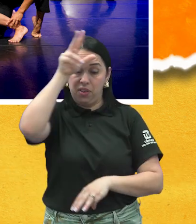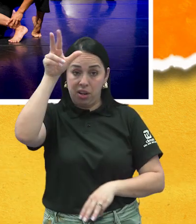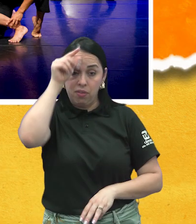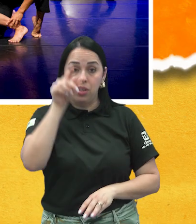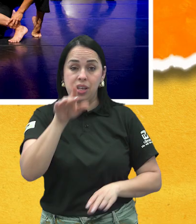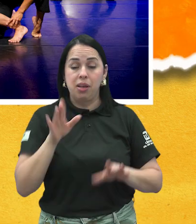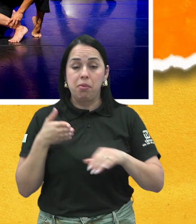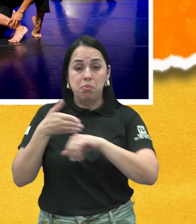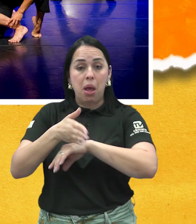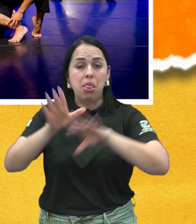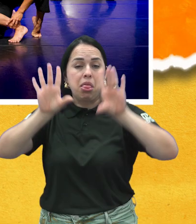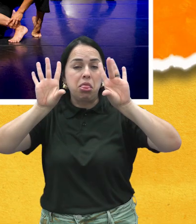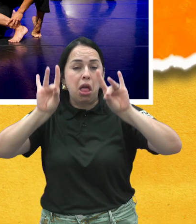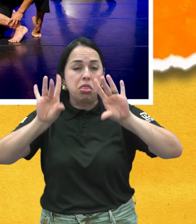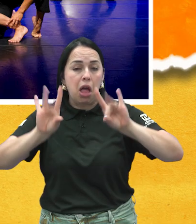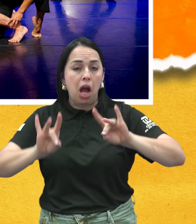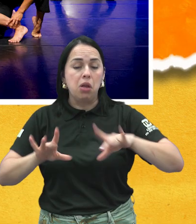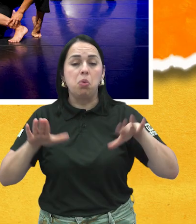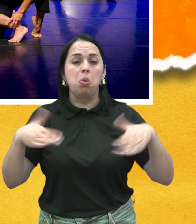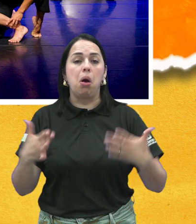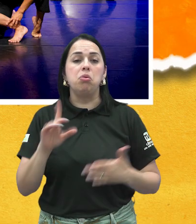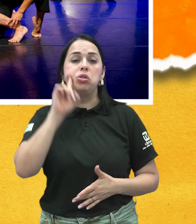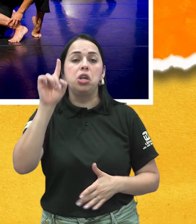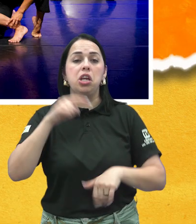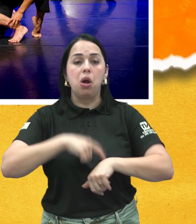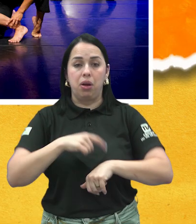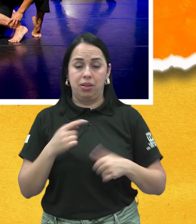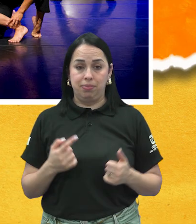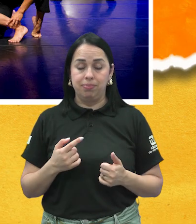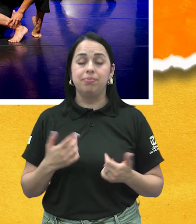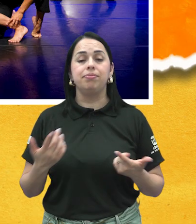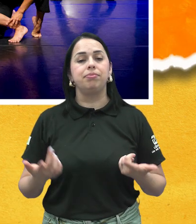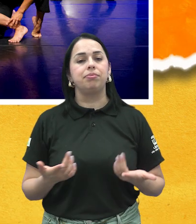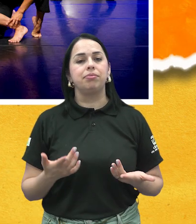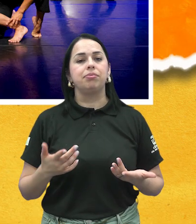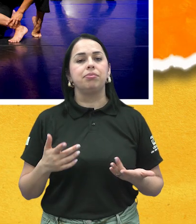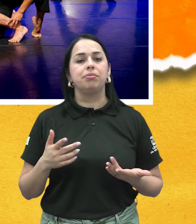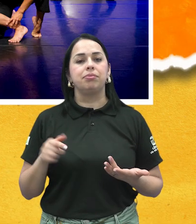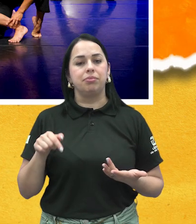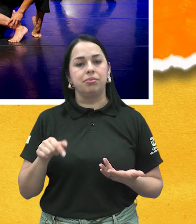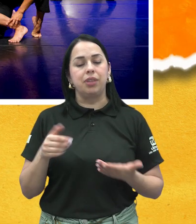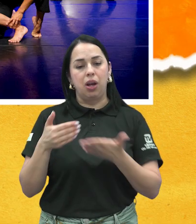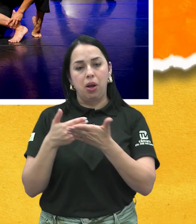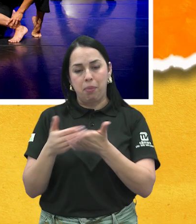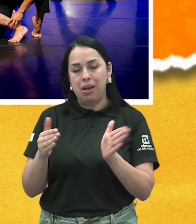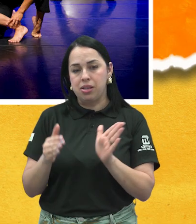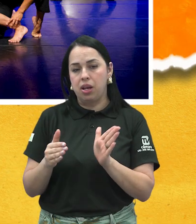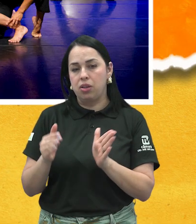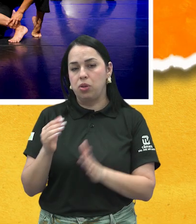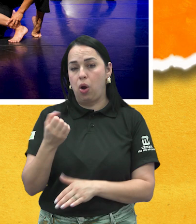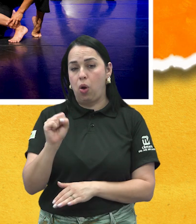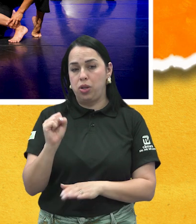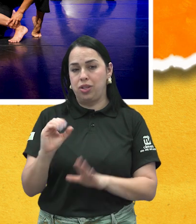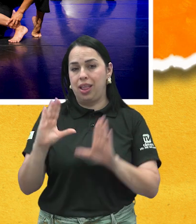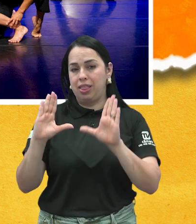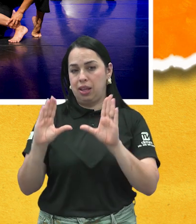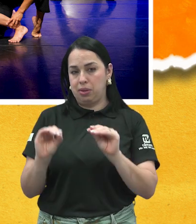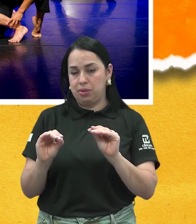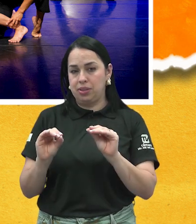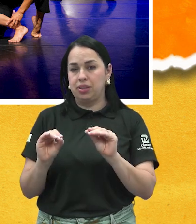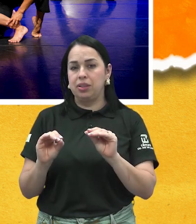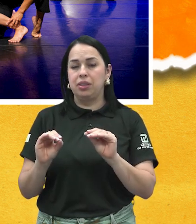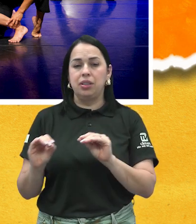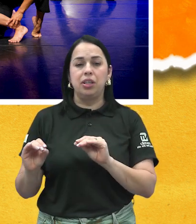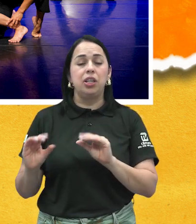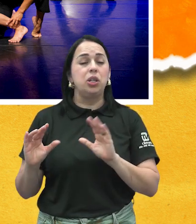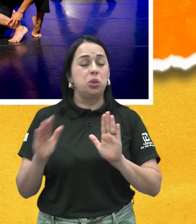encontra a programação detalhada de cada apresentação. Então, pessoal, a abertura, aliás, começa às 8 horas